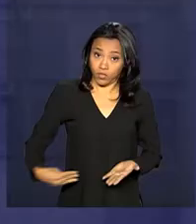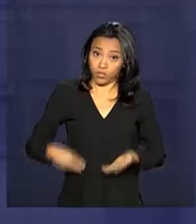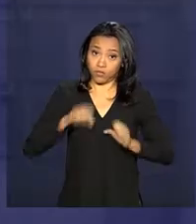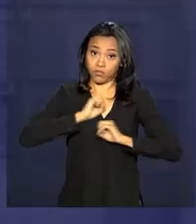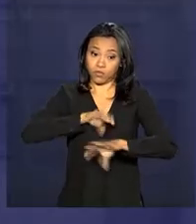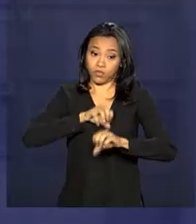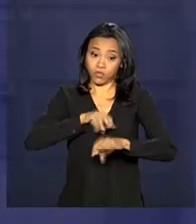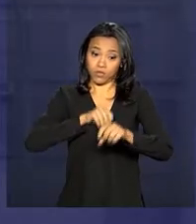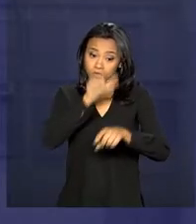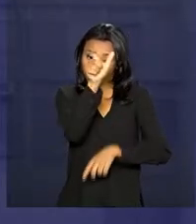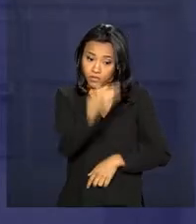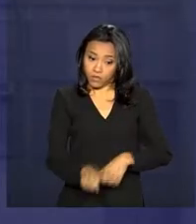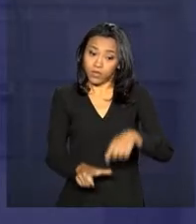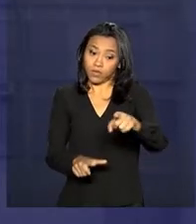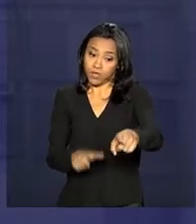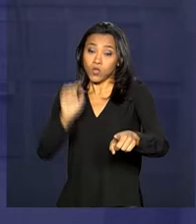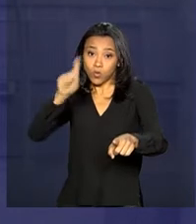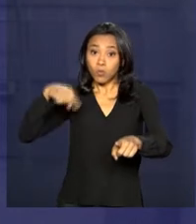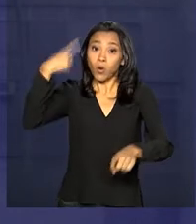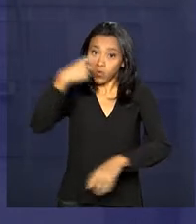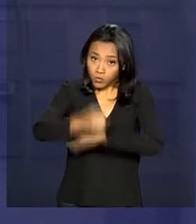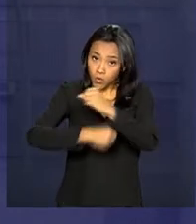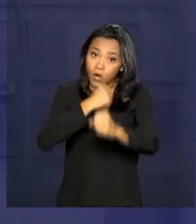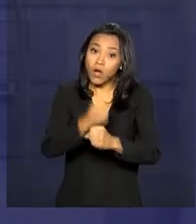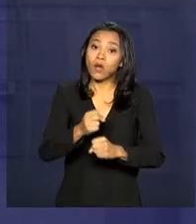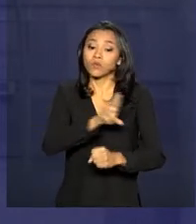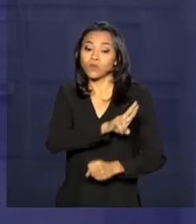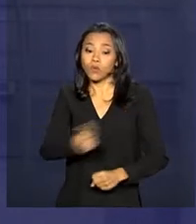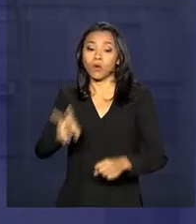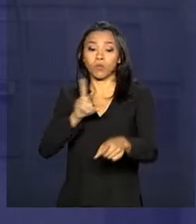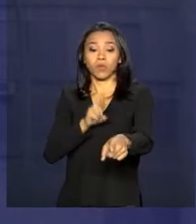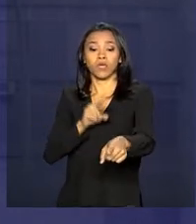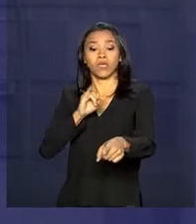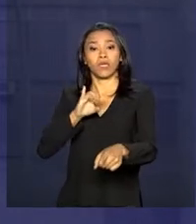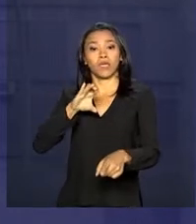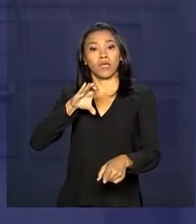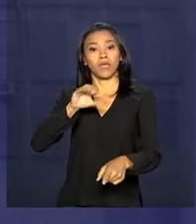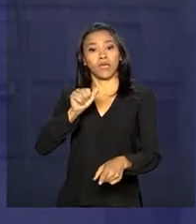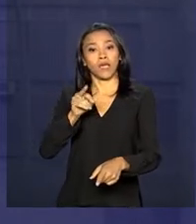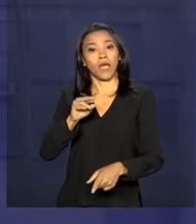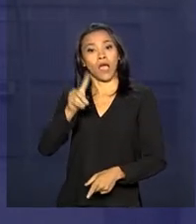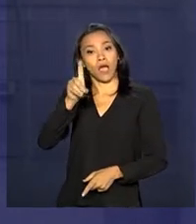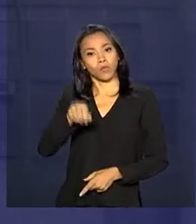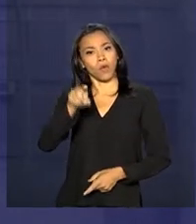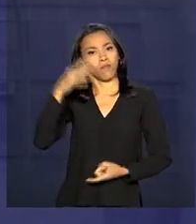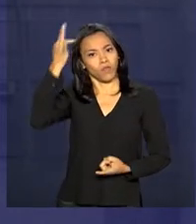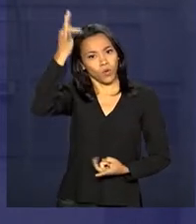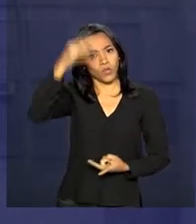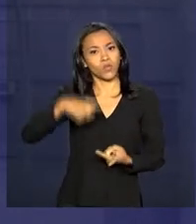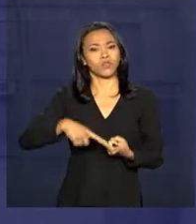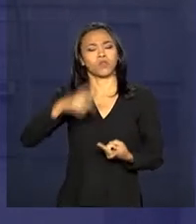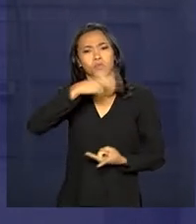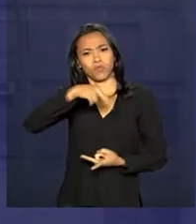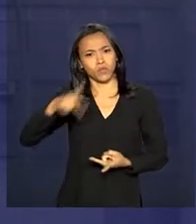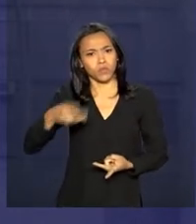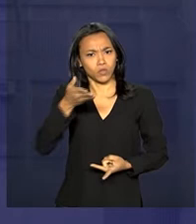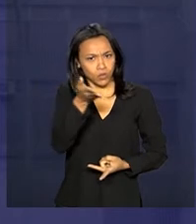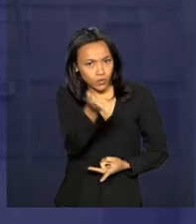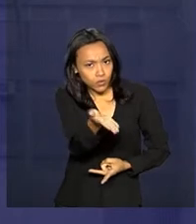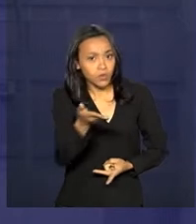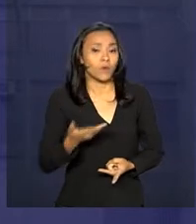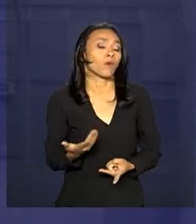vai assumir o ministério da educação a partir do ano que vem é o ricardo vélez rodrigues ele é filósofo e professor emérito da é